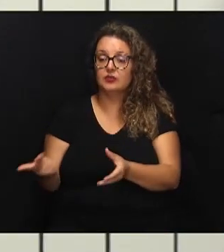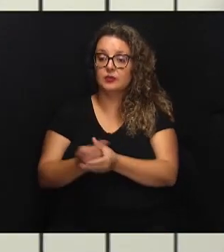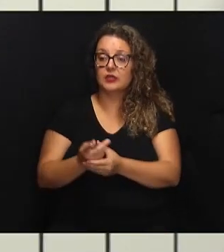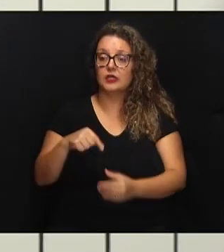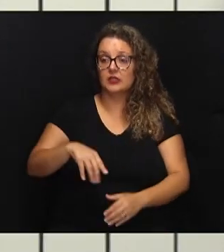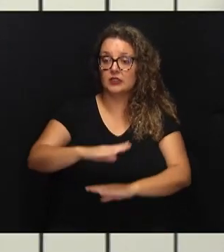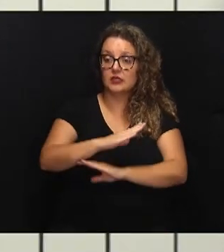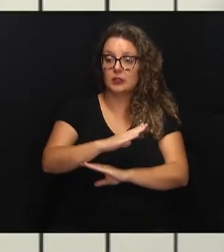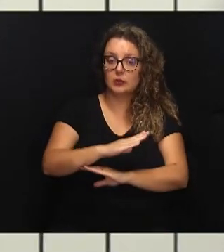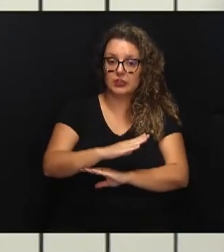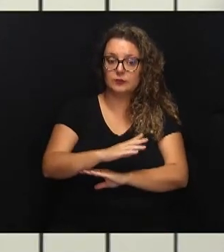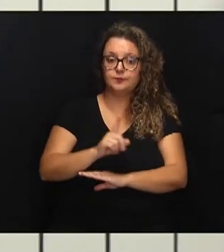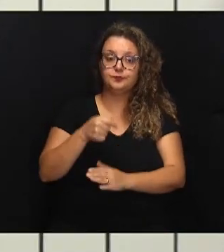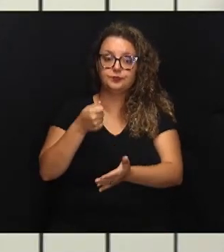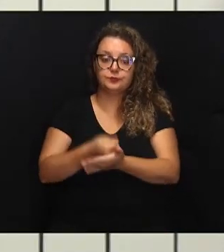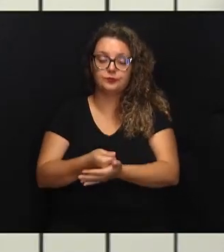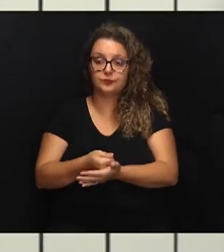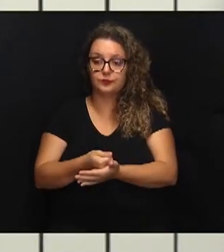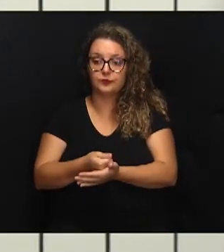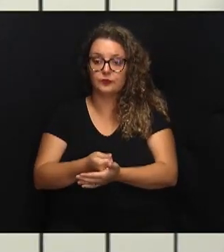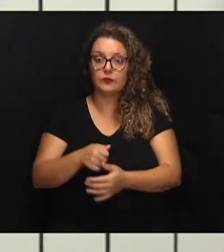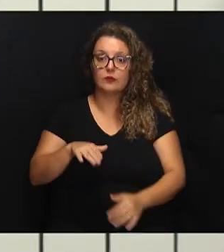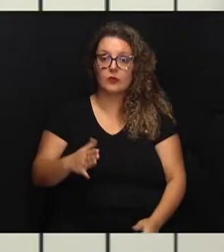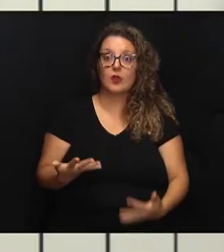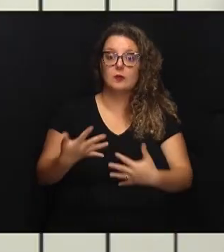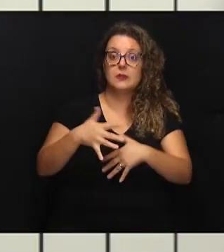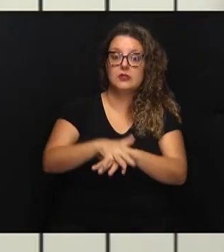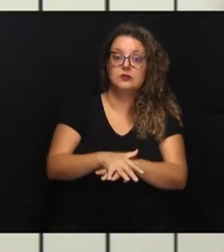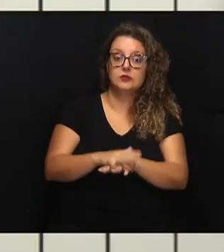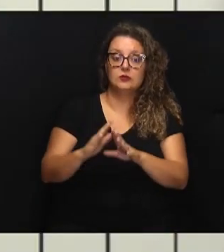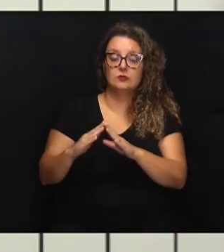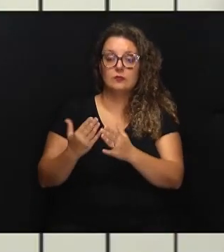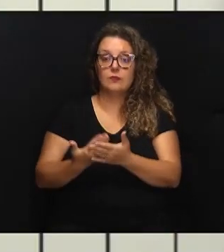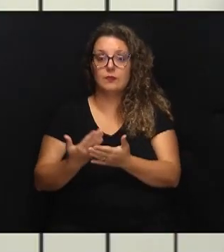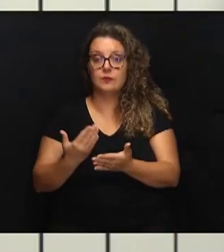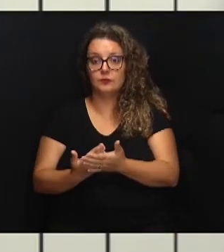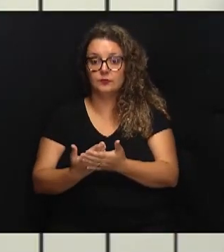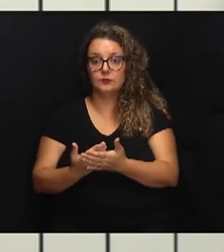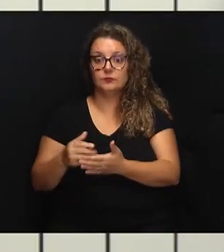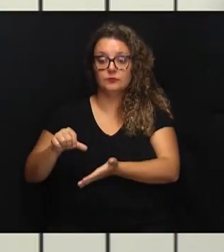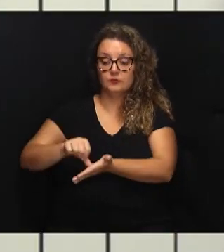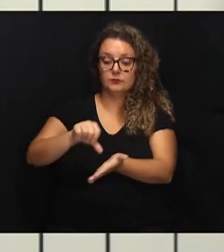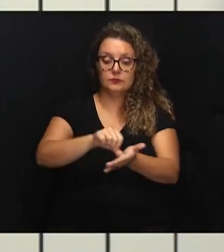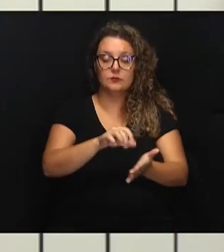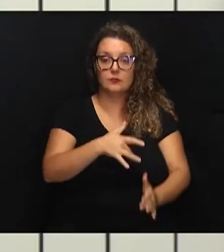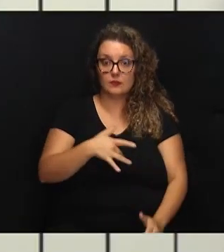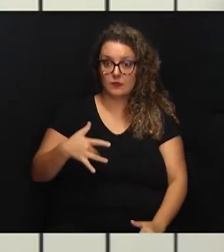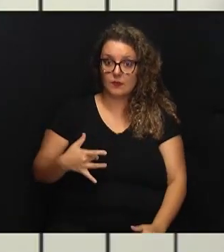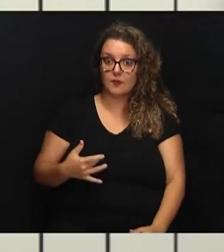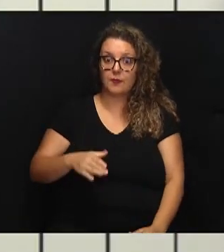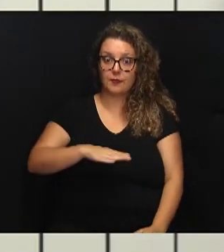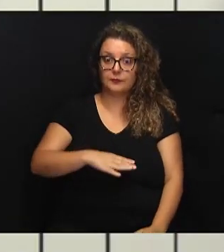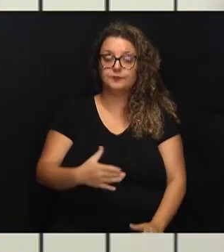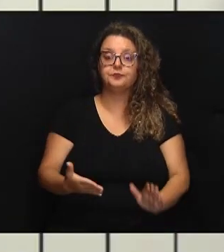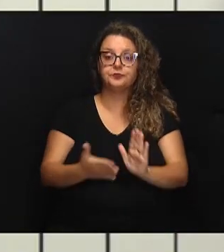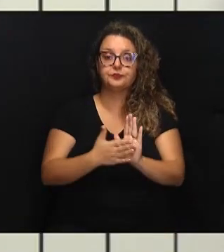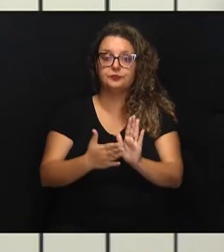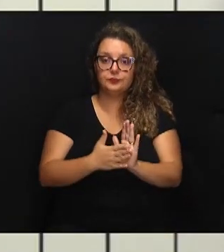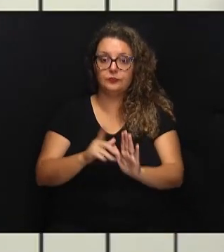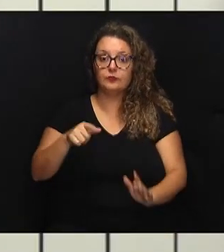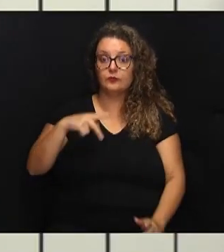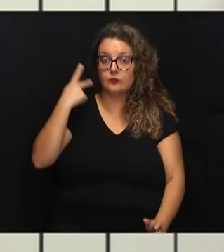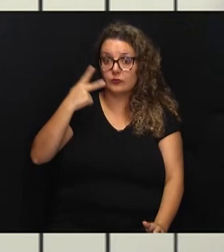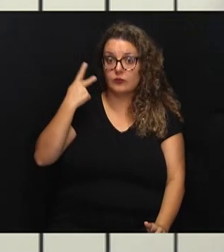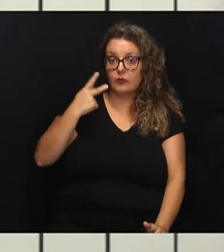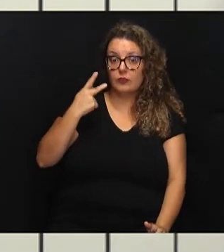na Câmara quer garantir mais inclusão nas escolas e nas unidades de saúde da cidade. A proposta é do